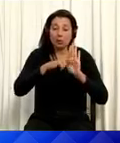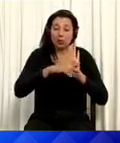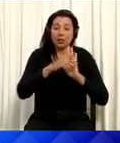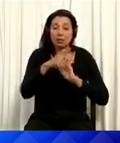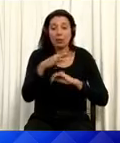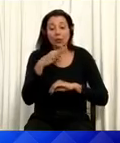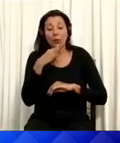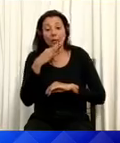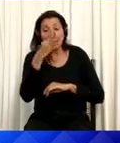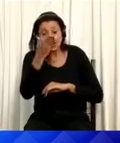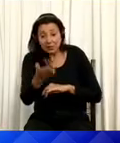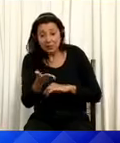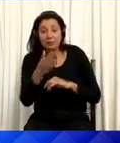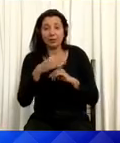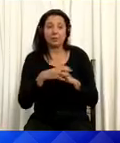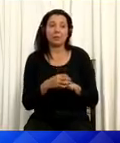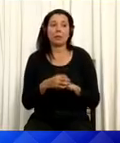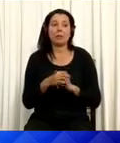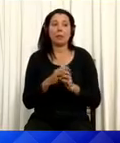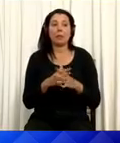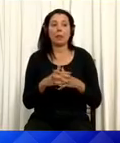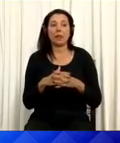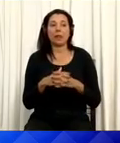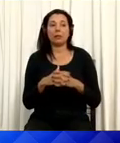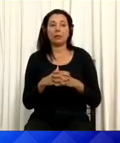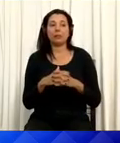um pouquinho você.